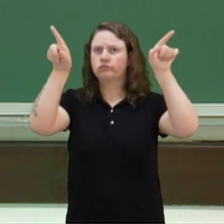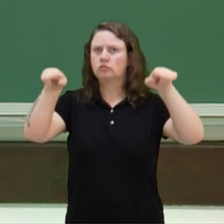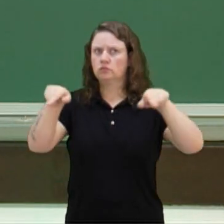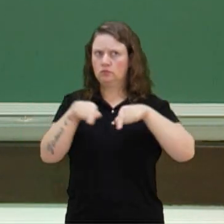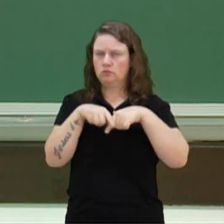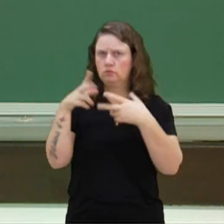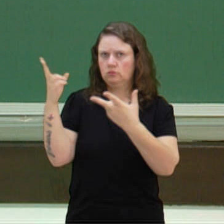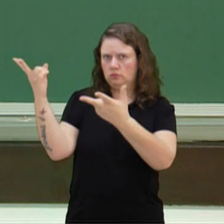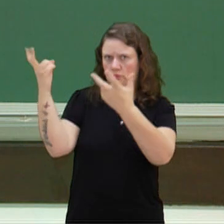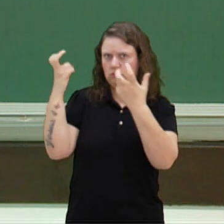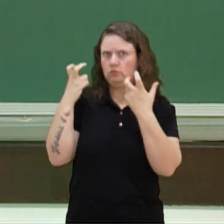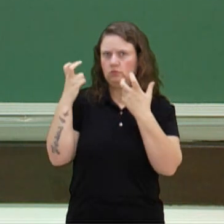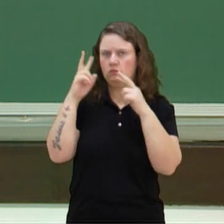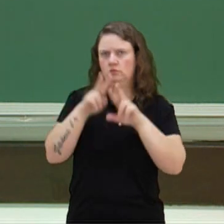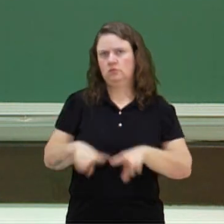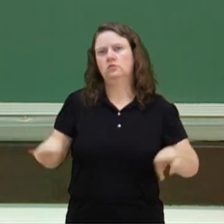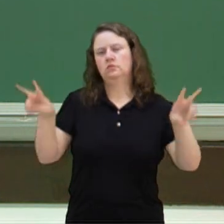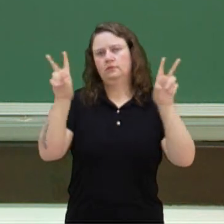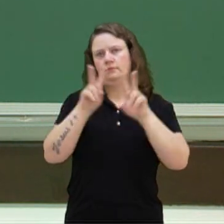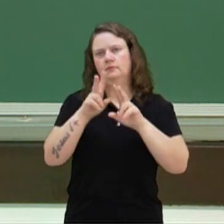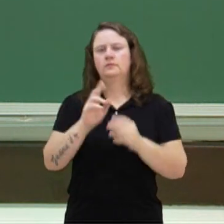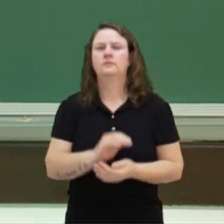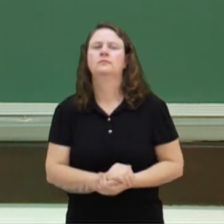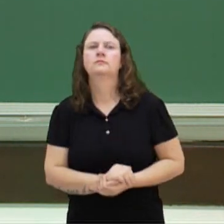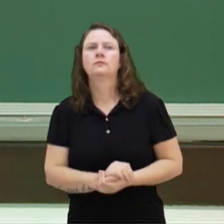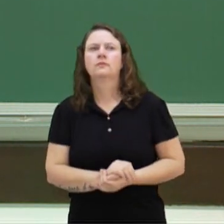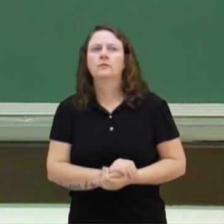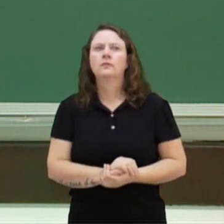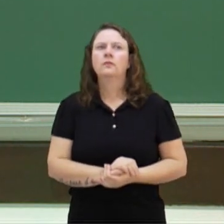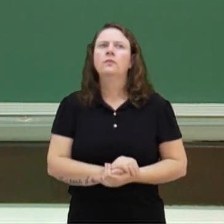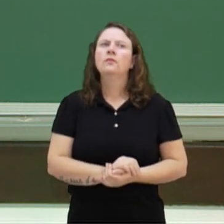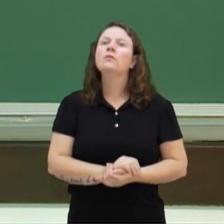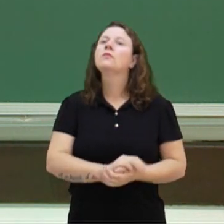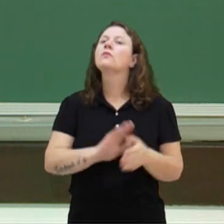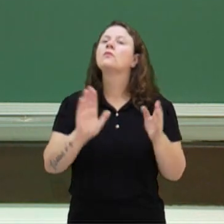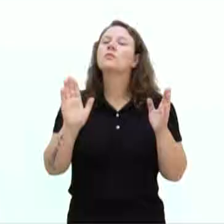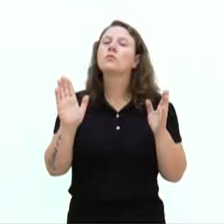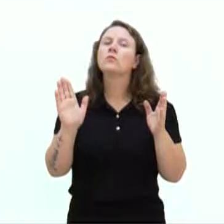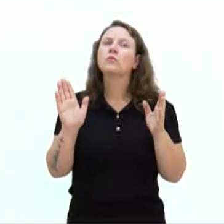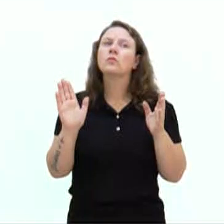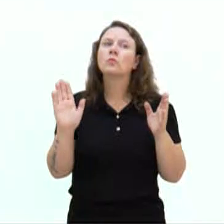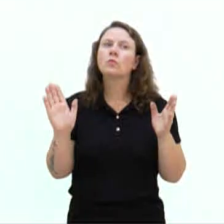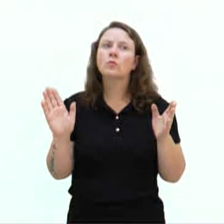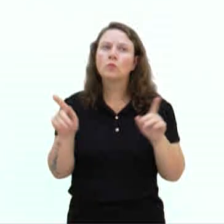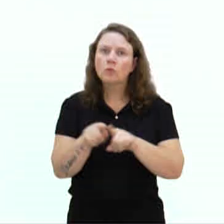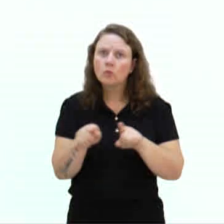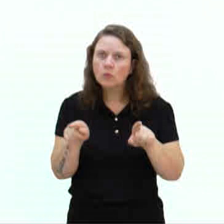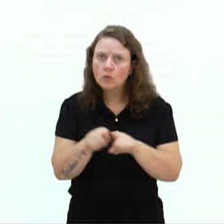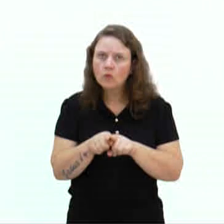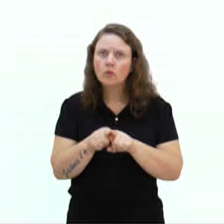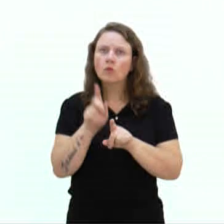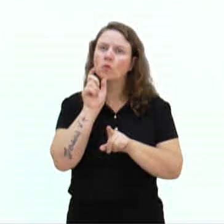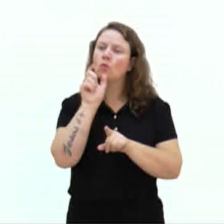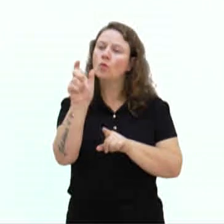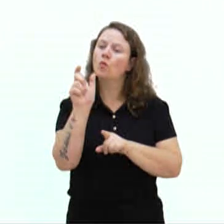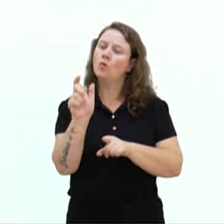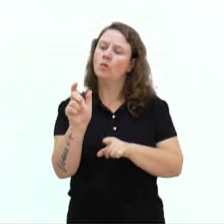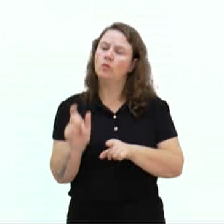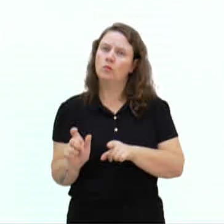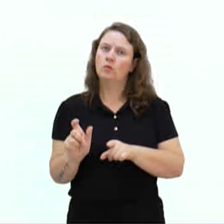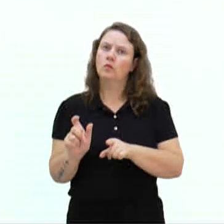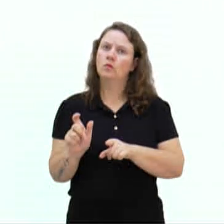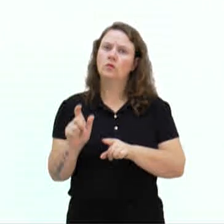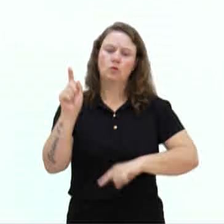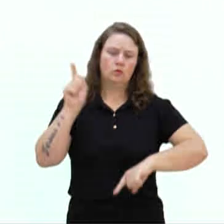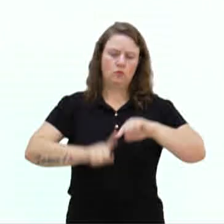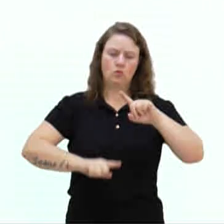aqui visuais, ok? Então, e justamente essas palavras, elas vão ser os